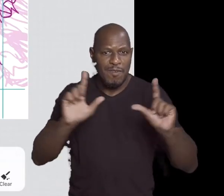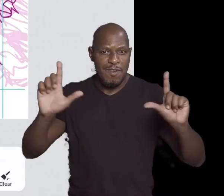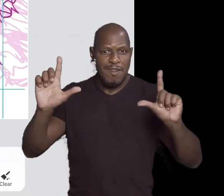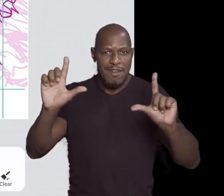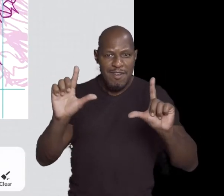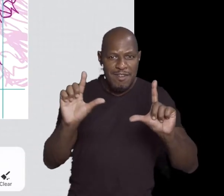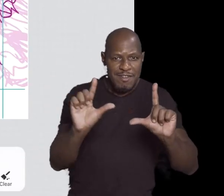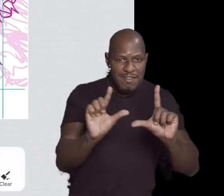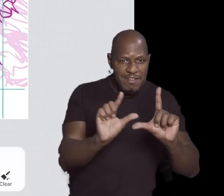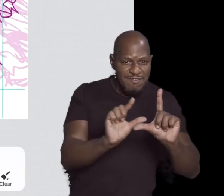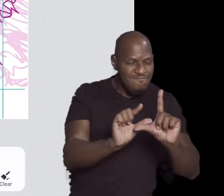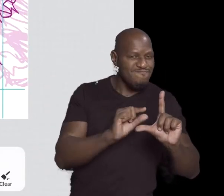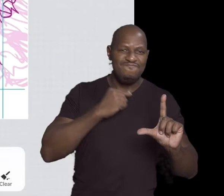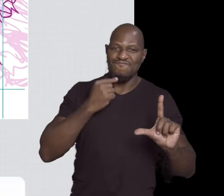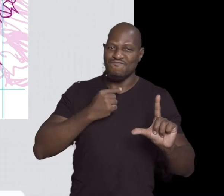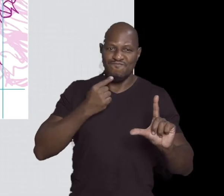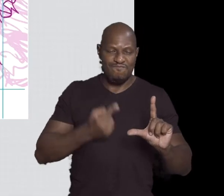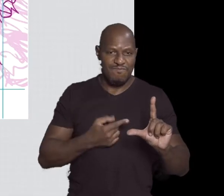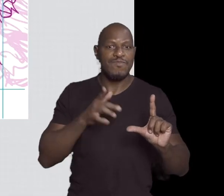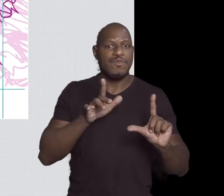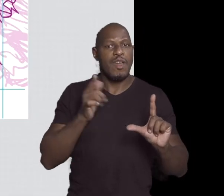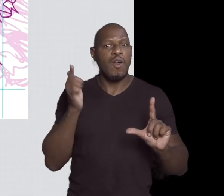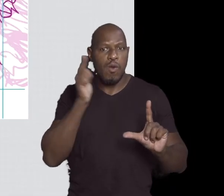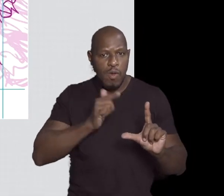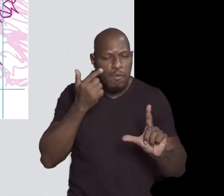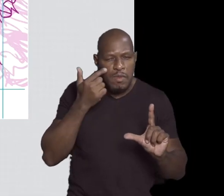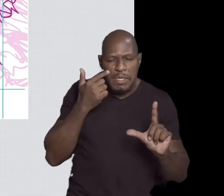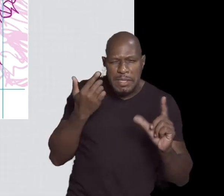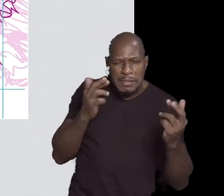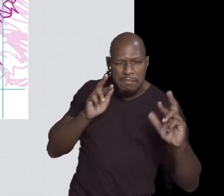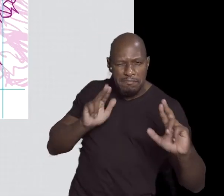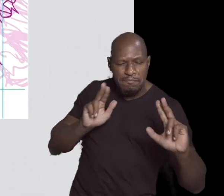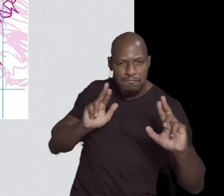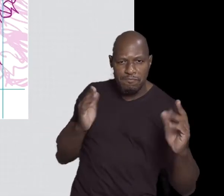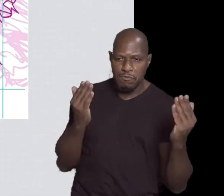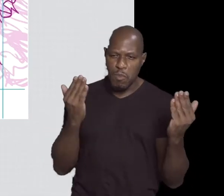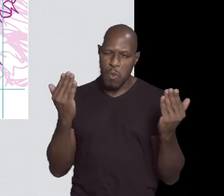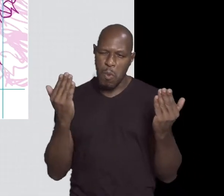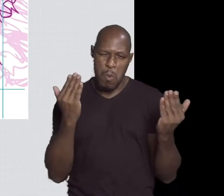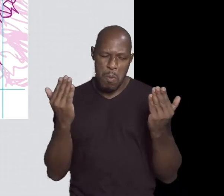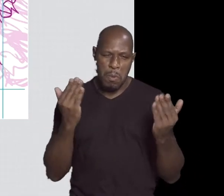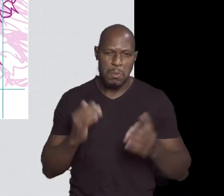redimensionar não funciona. Então a gente consegue ver a diferença